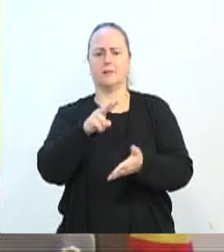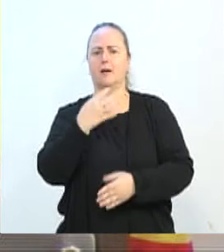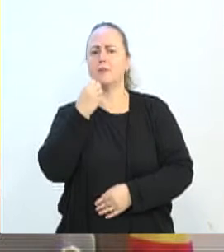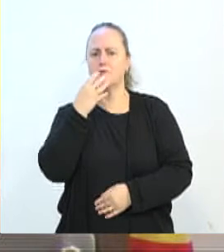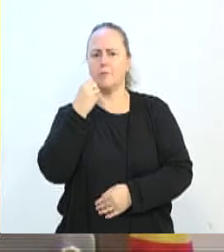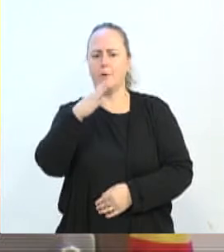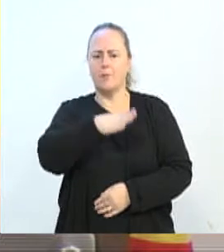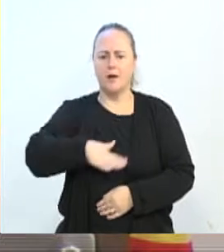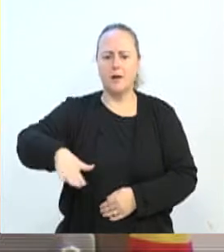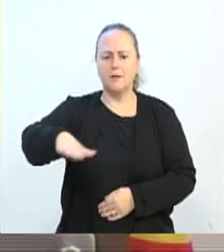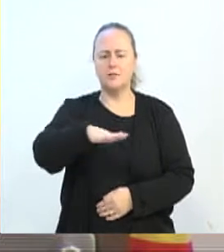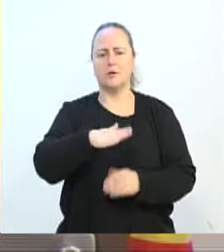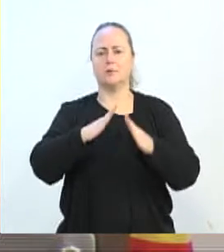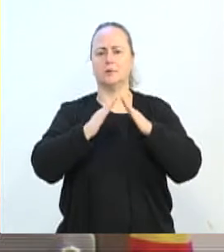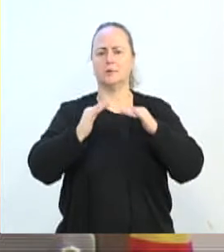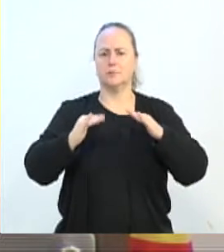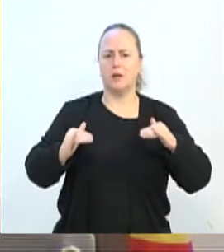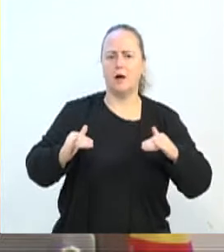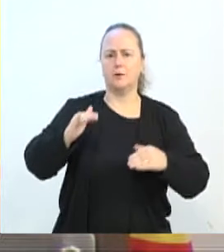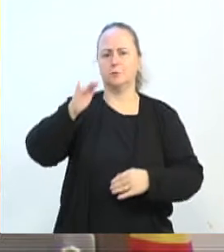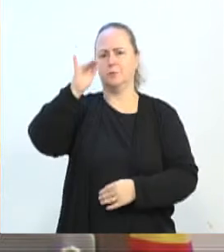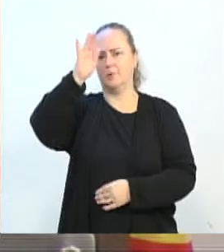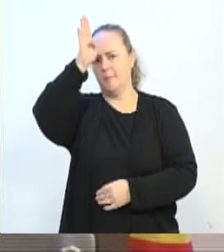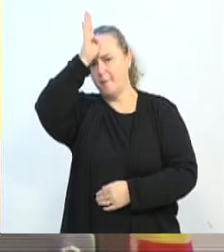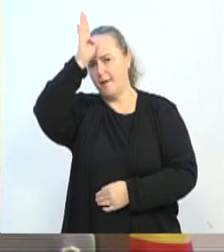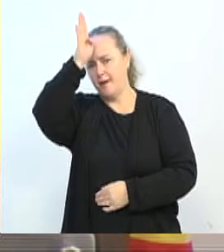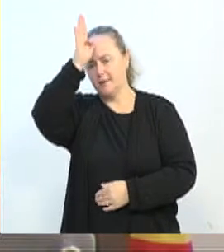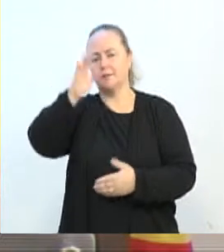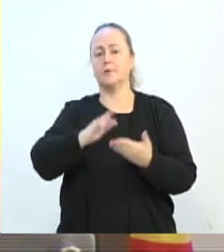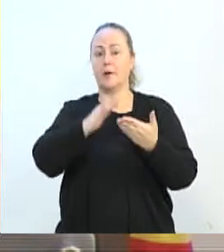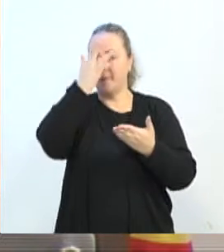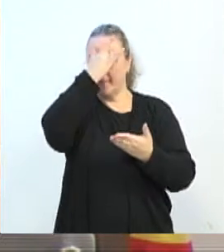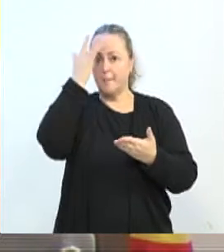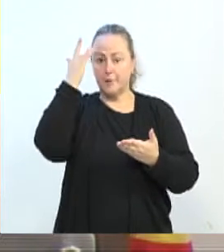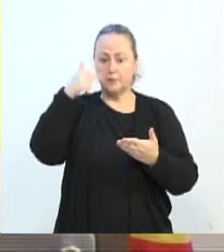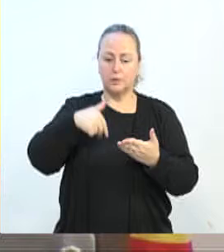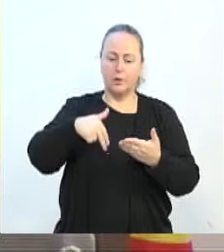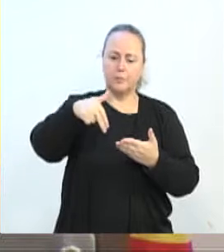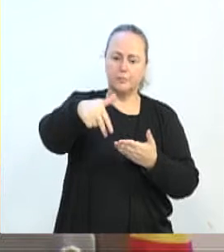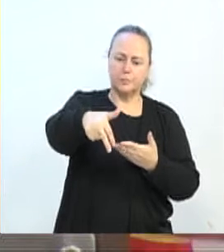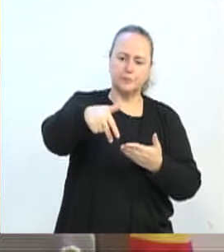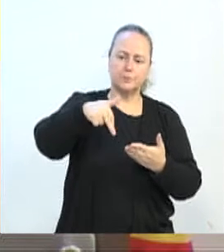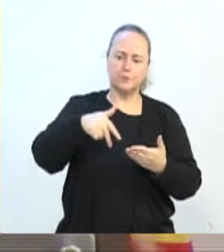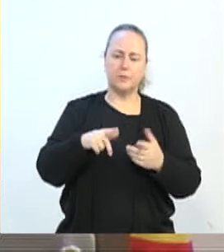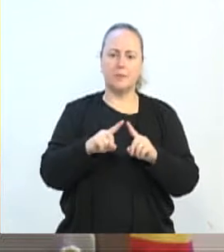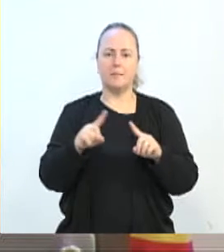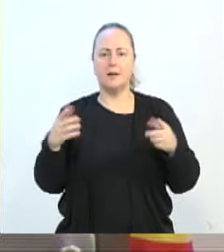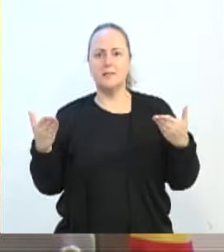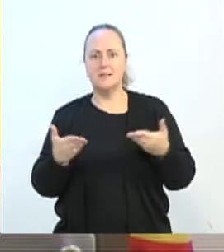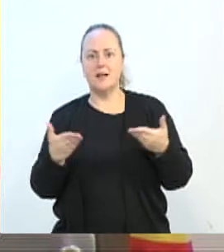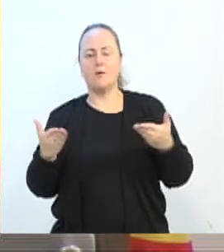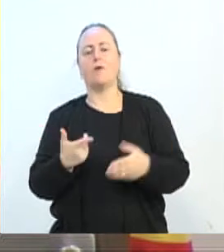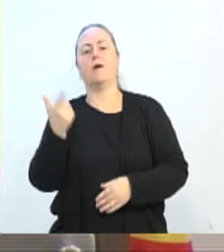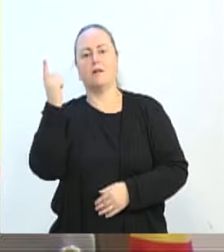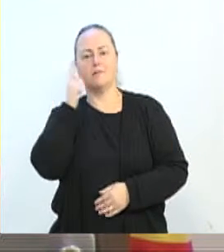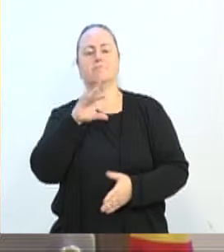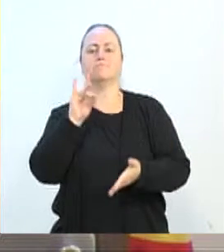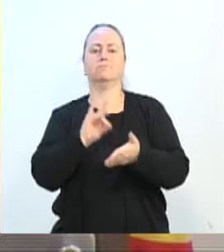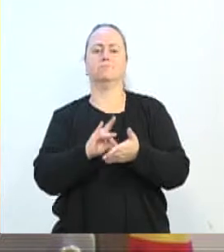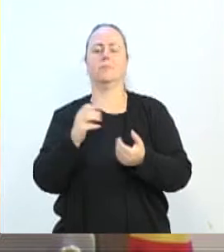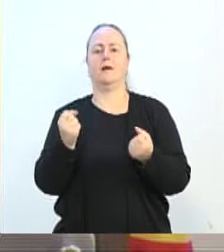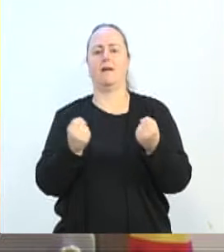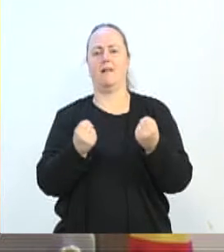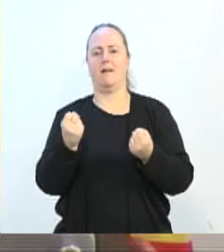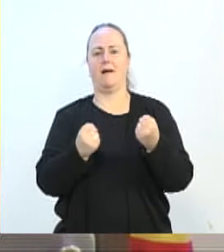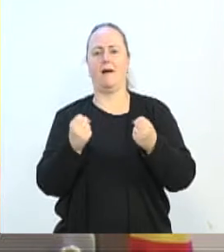todos que por ali precisam e passavam na verdade antes somente a pé obviamente pedestres e agora com